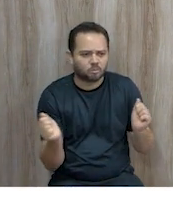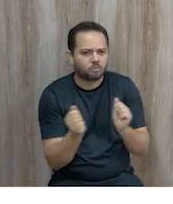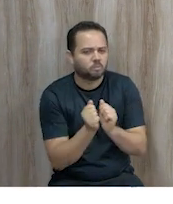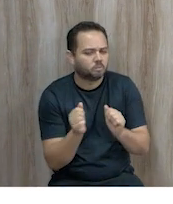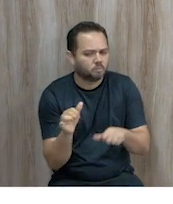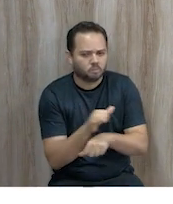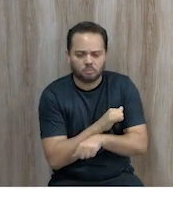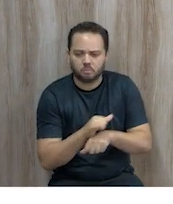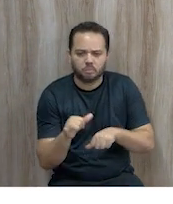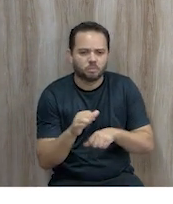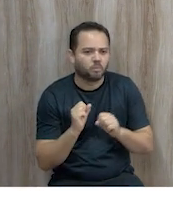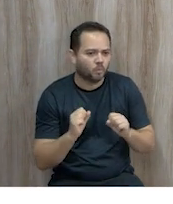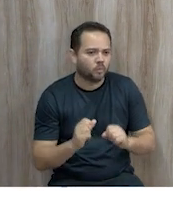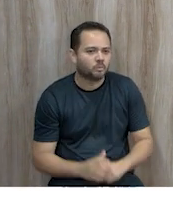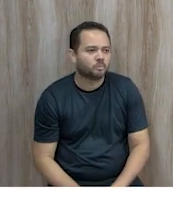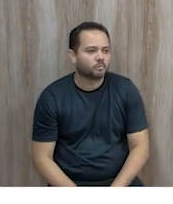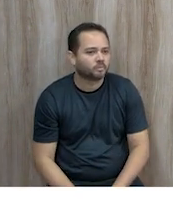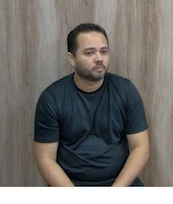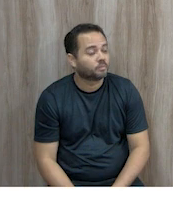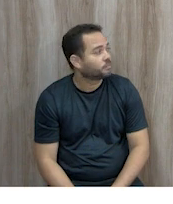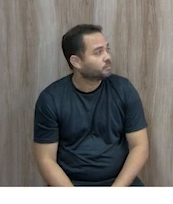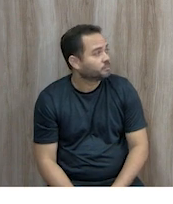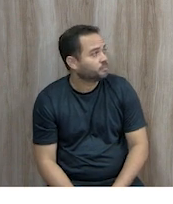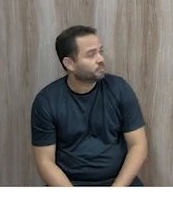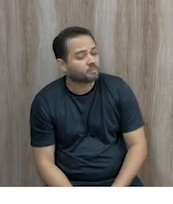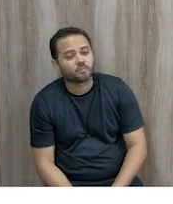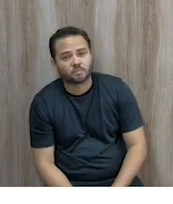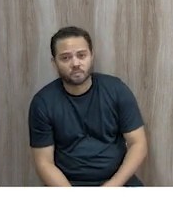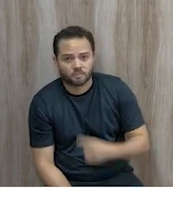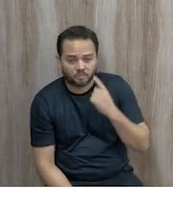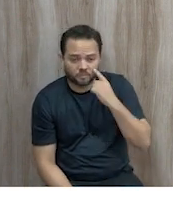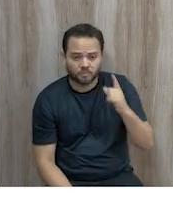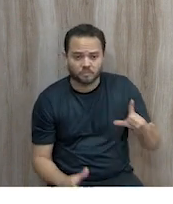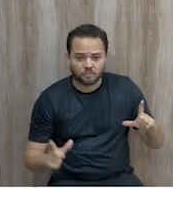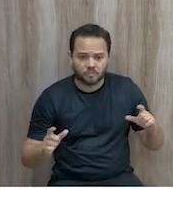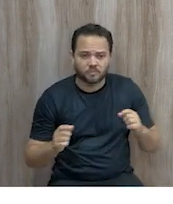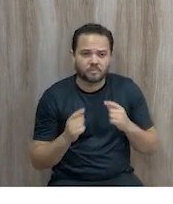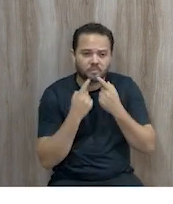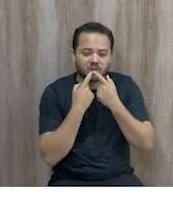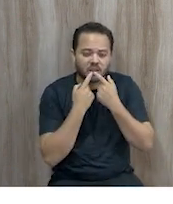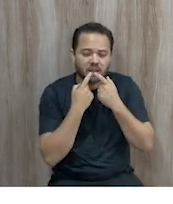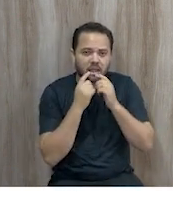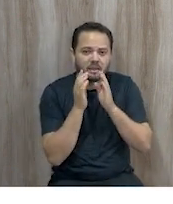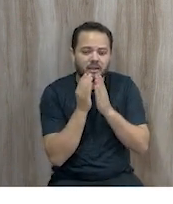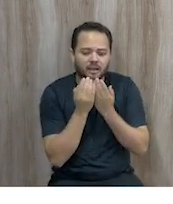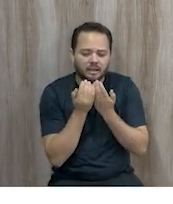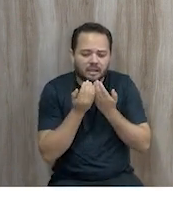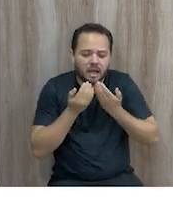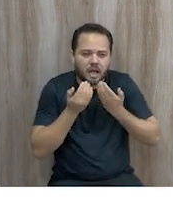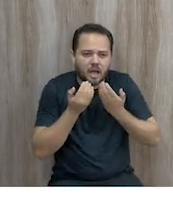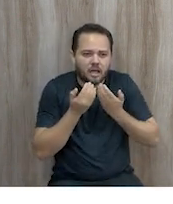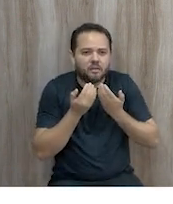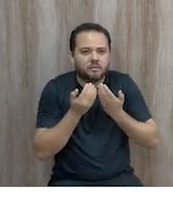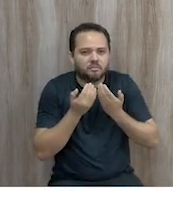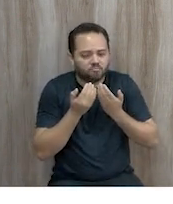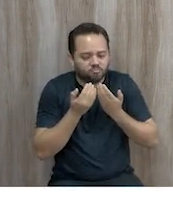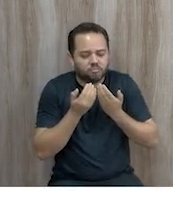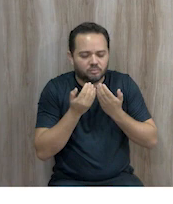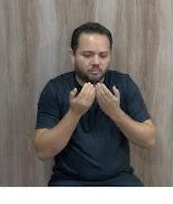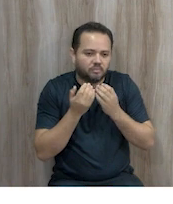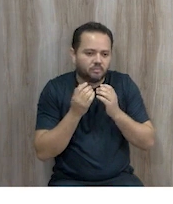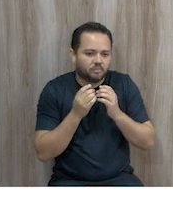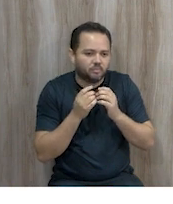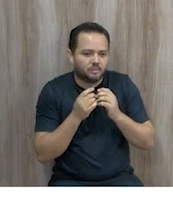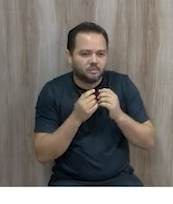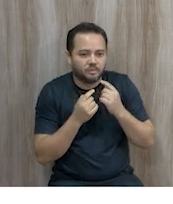aí, por exemplo, um caso desse, onde nos incisivos, os 2 incisivos centrais inferiores tinham recessão, e aí, como essa